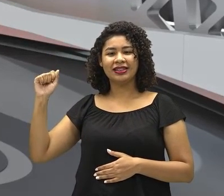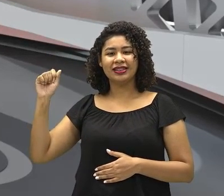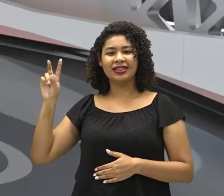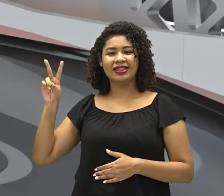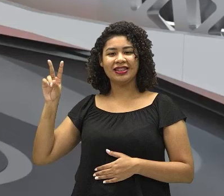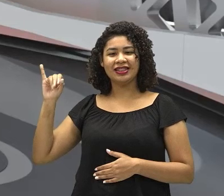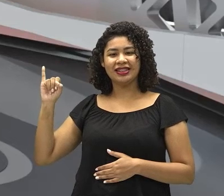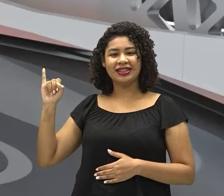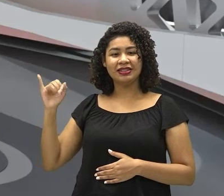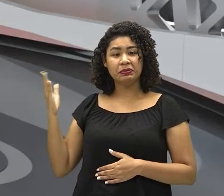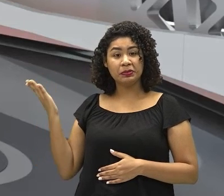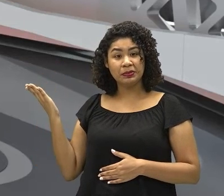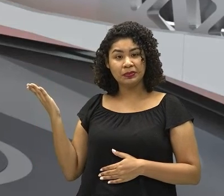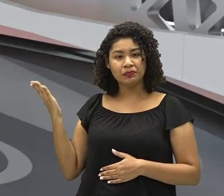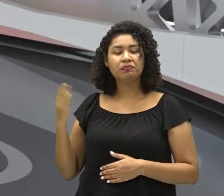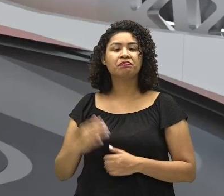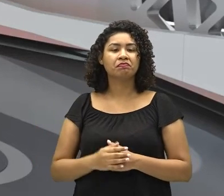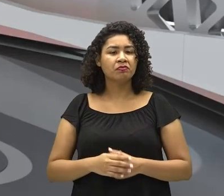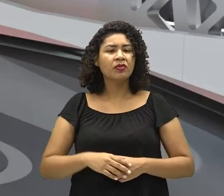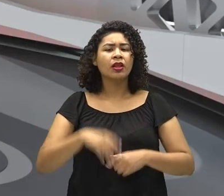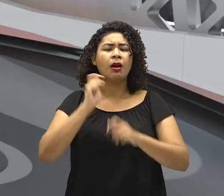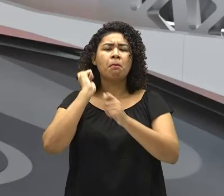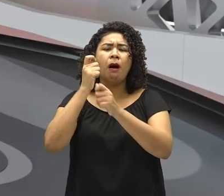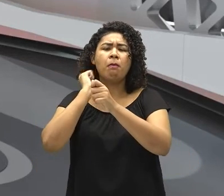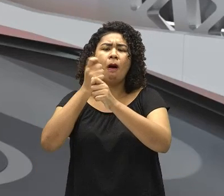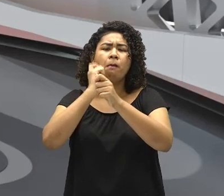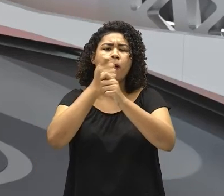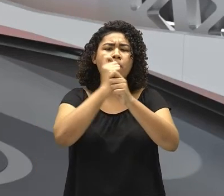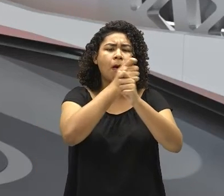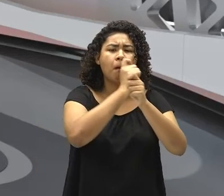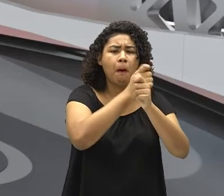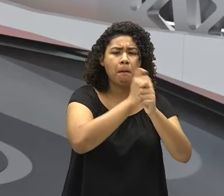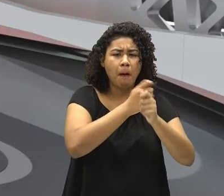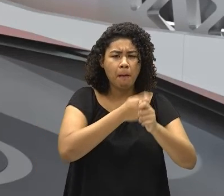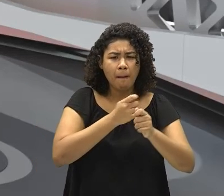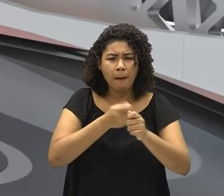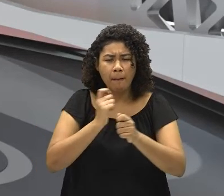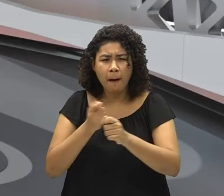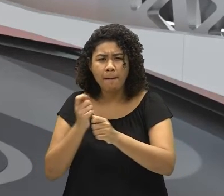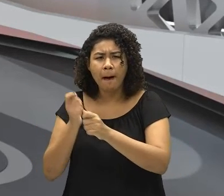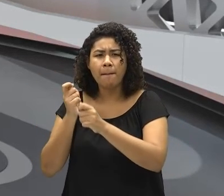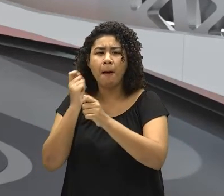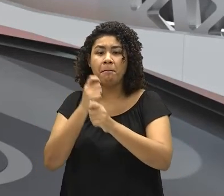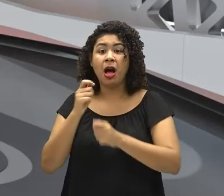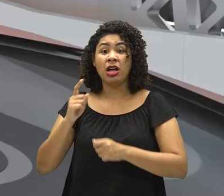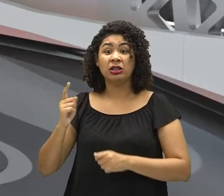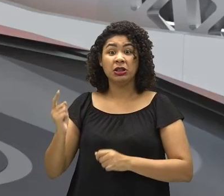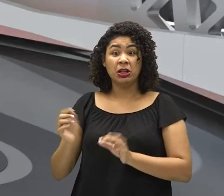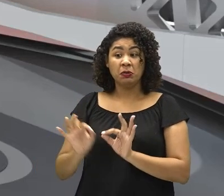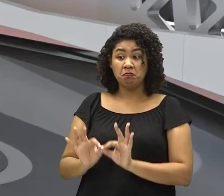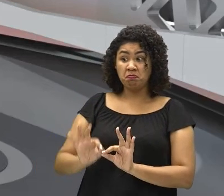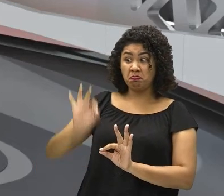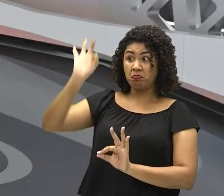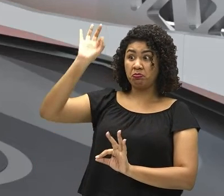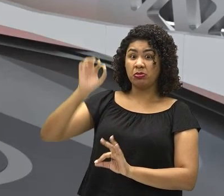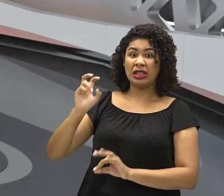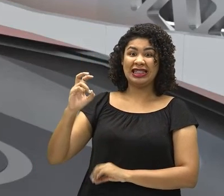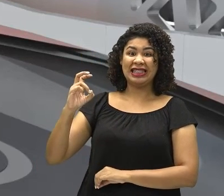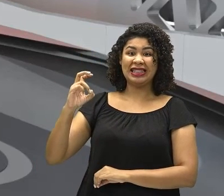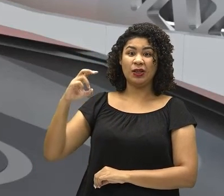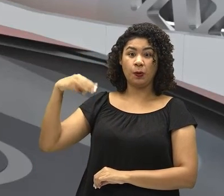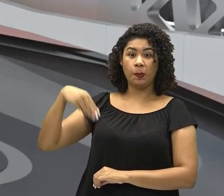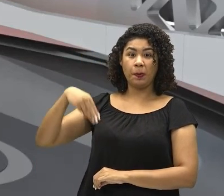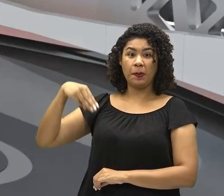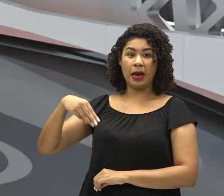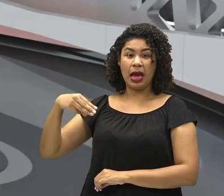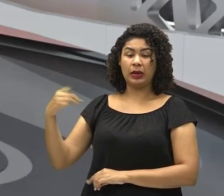simplesmente uma estátua de mármore esculpida por esse grande artista com 5 metros de altura. Claro que aqui ela não está em tamanho real,